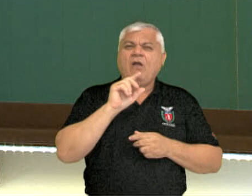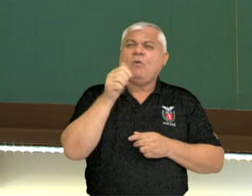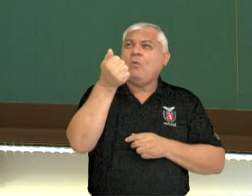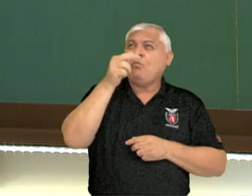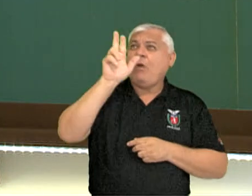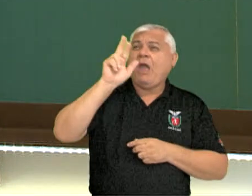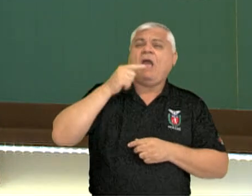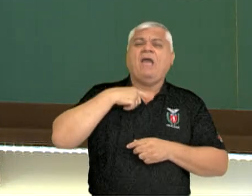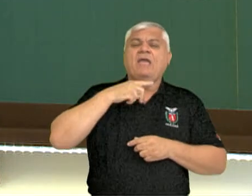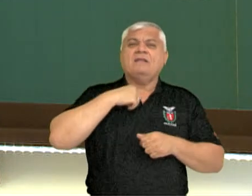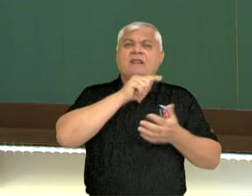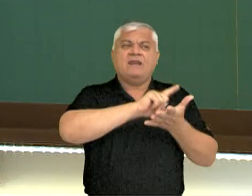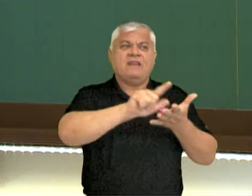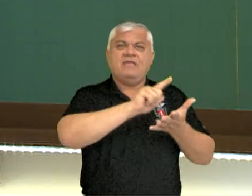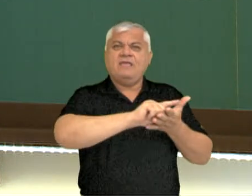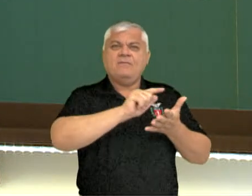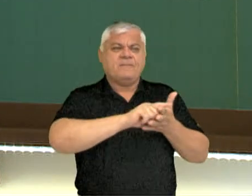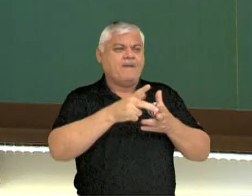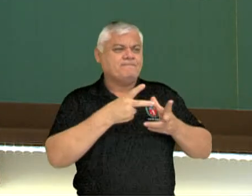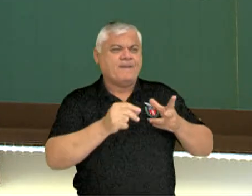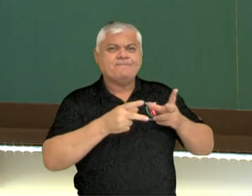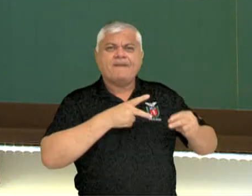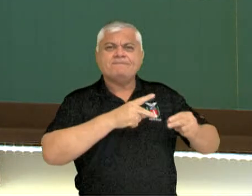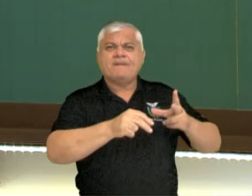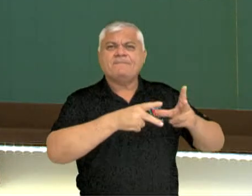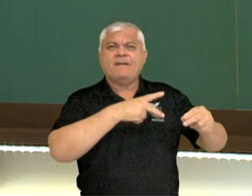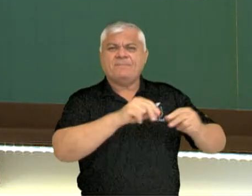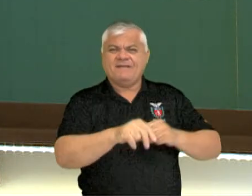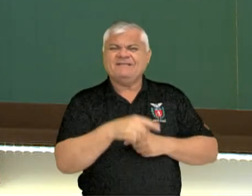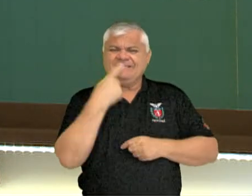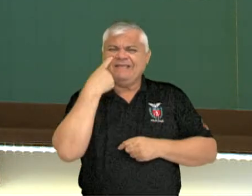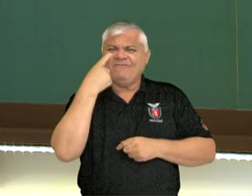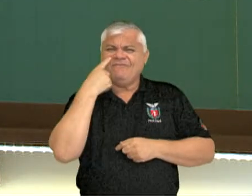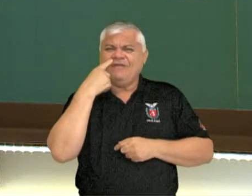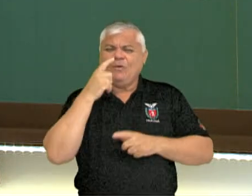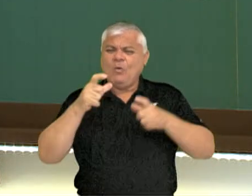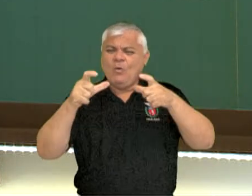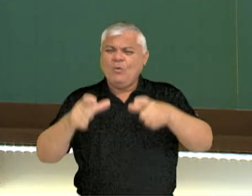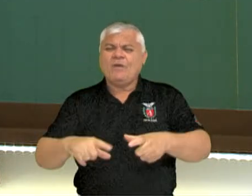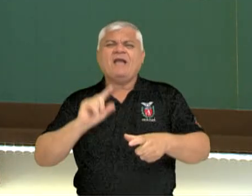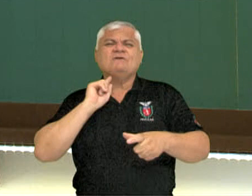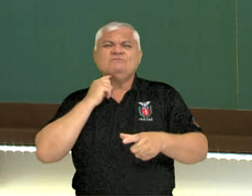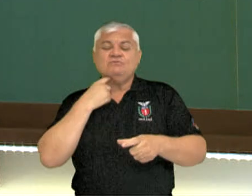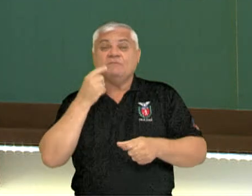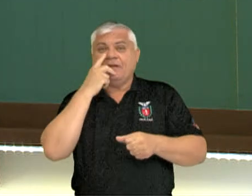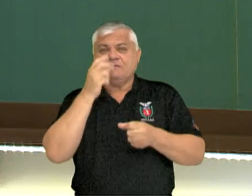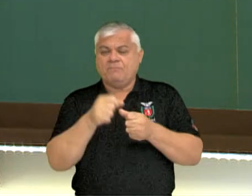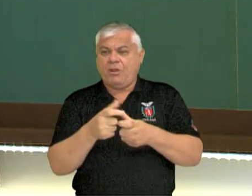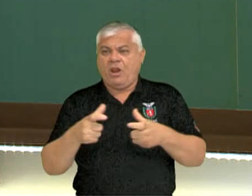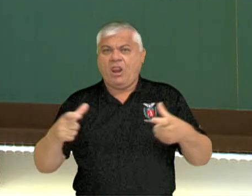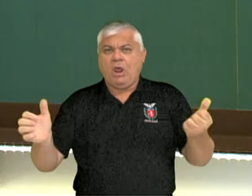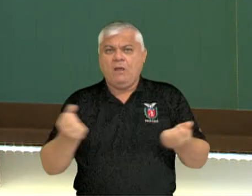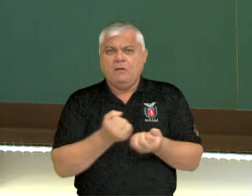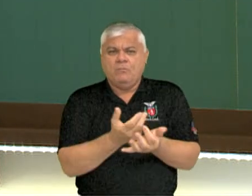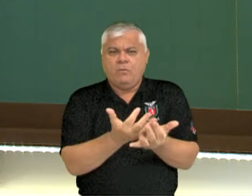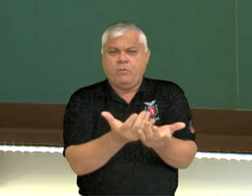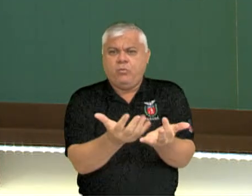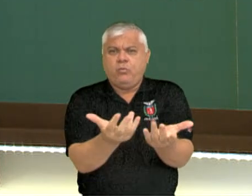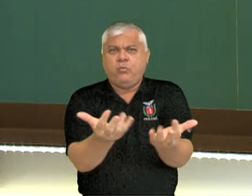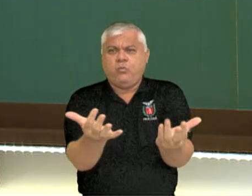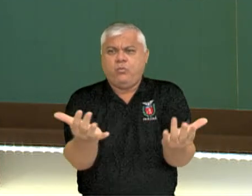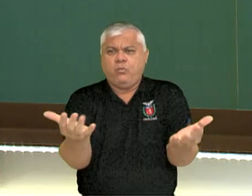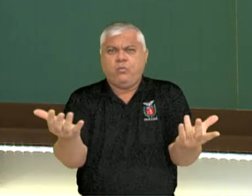quando está poluído um ambiente, a gente vê uma maior abundância, uma reprodução maior e uma quantidade elevada